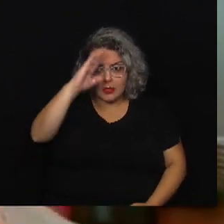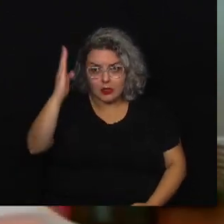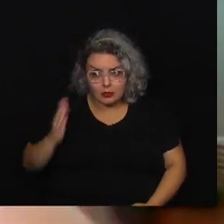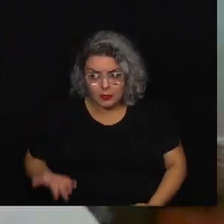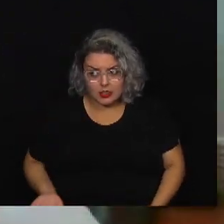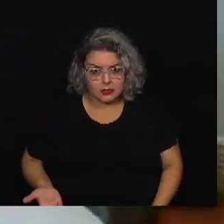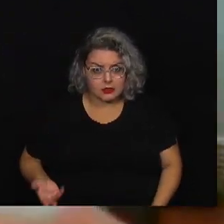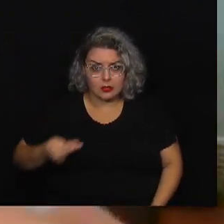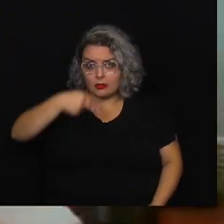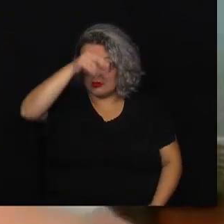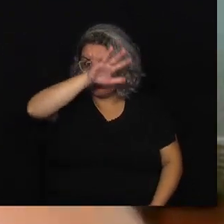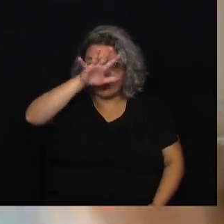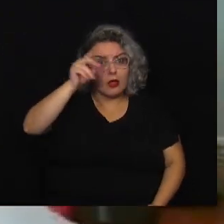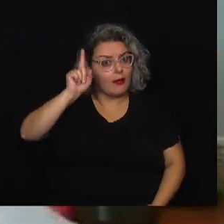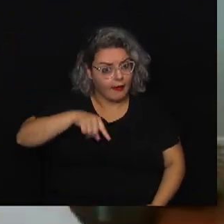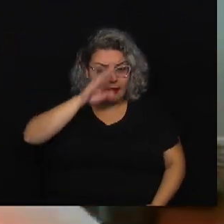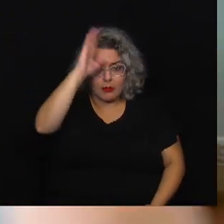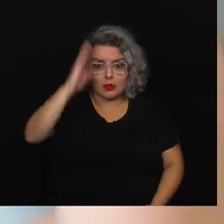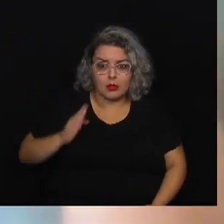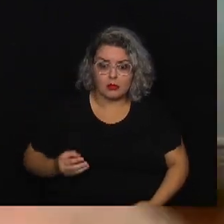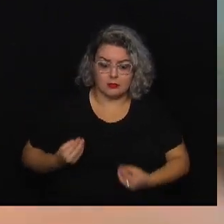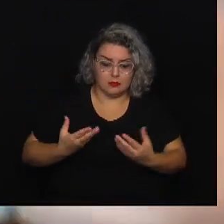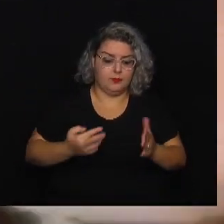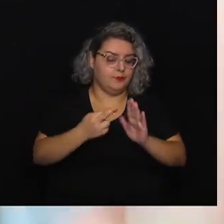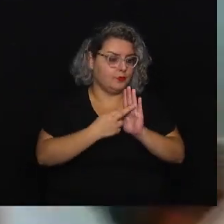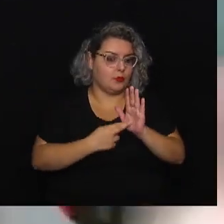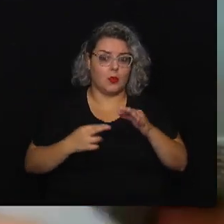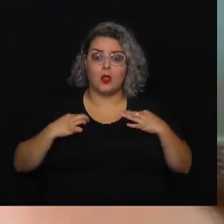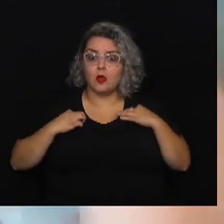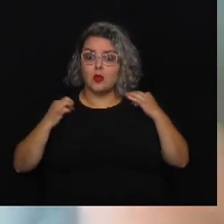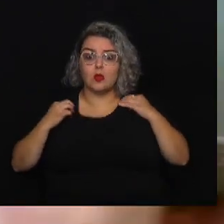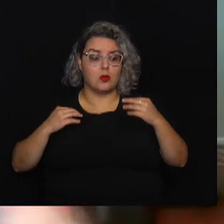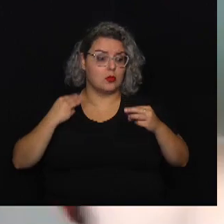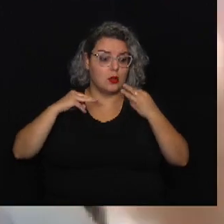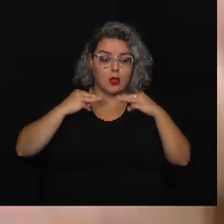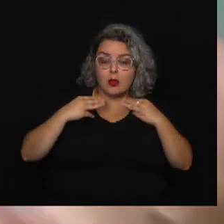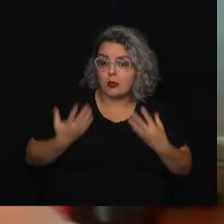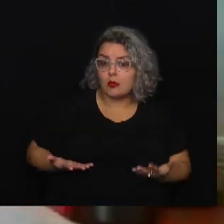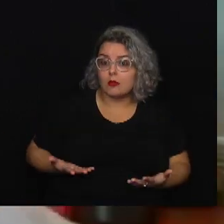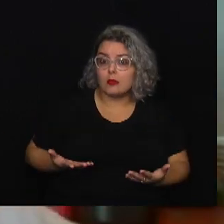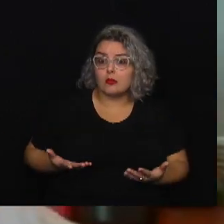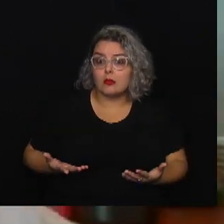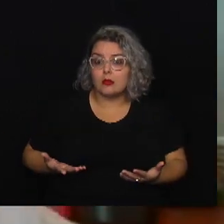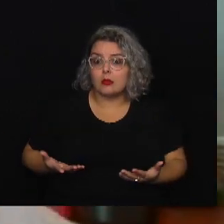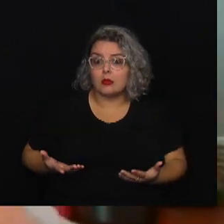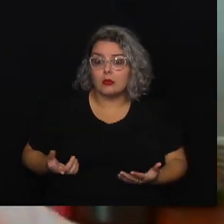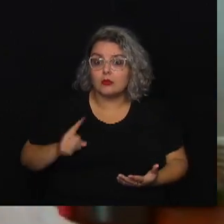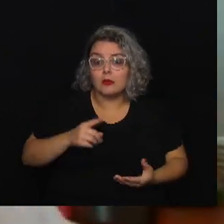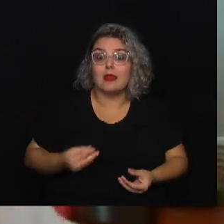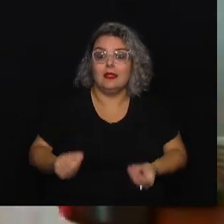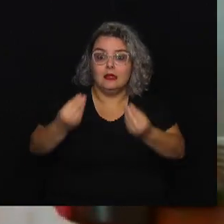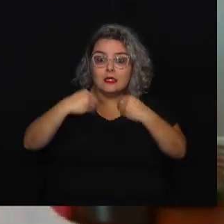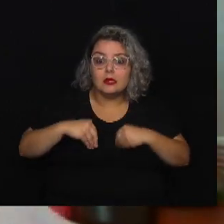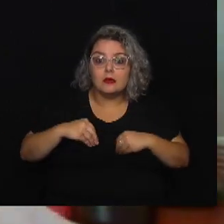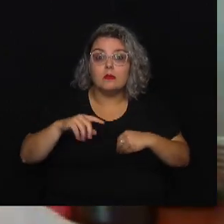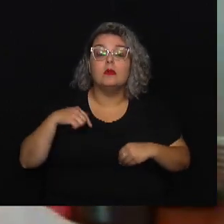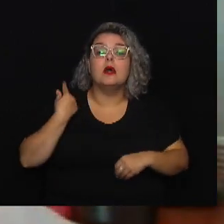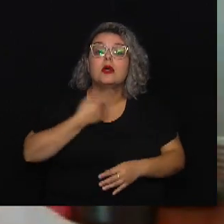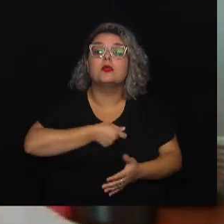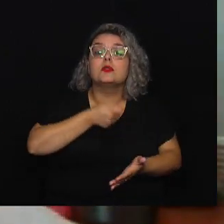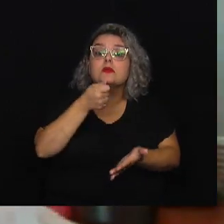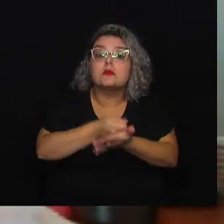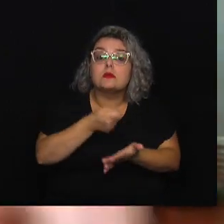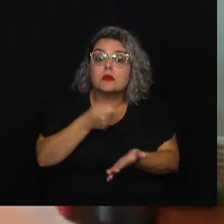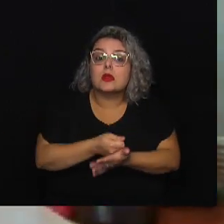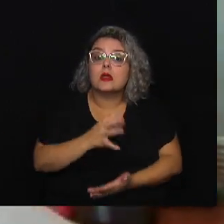né, traga aqui as suas receitas, as suas roupas, as suas músicas, não é traga, é nossa obrigação. Sim.